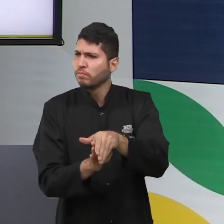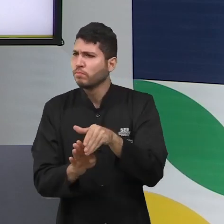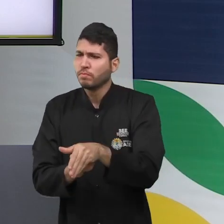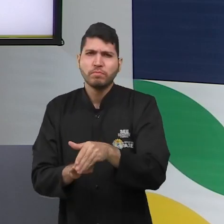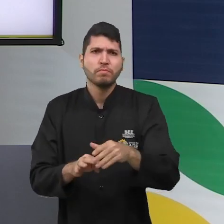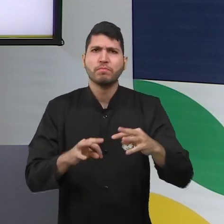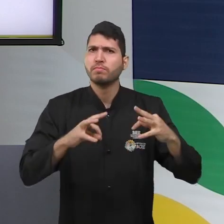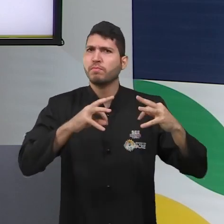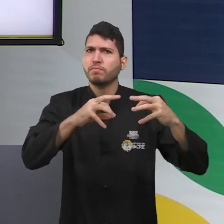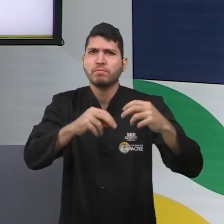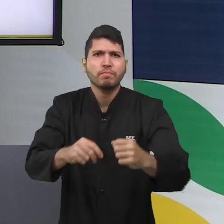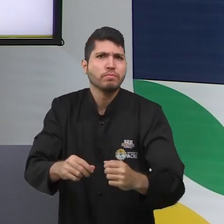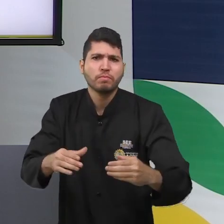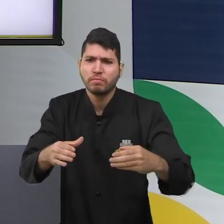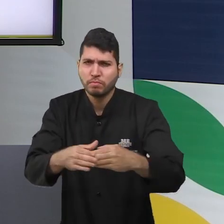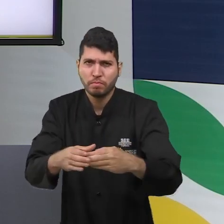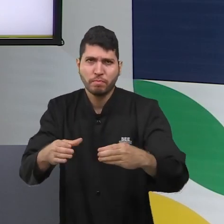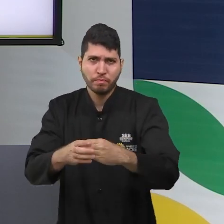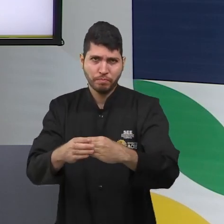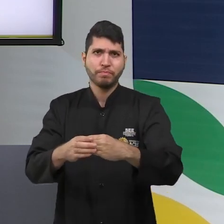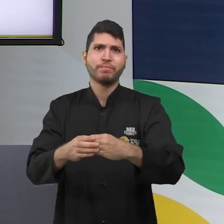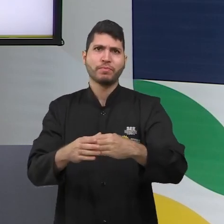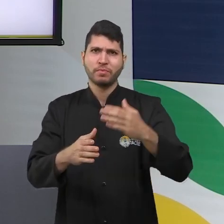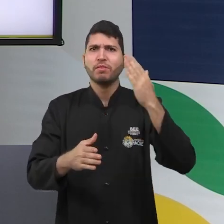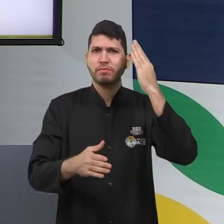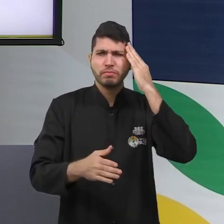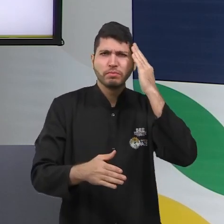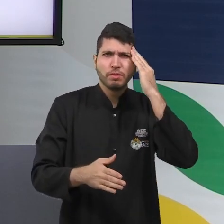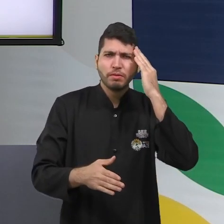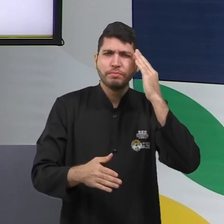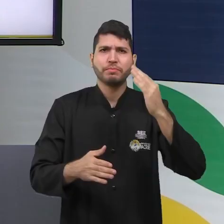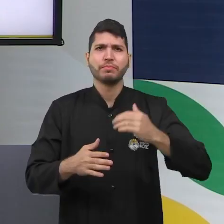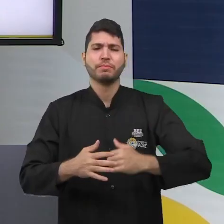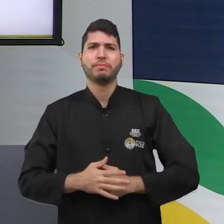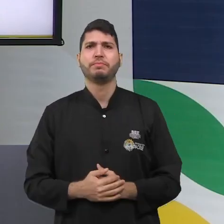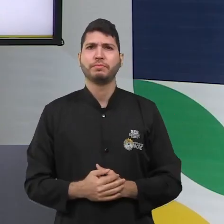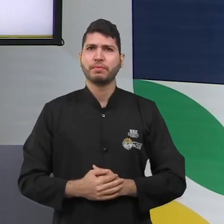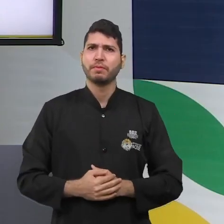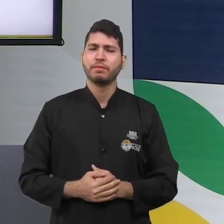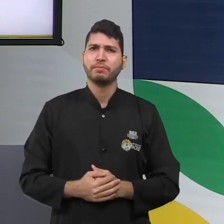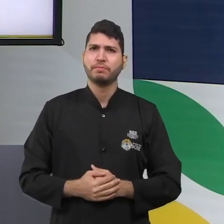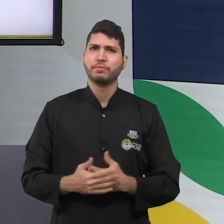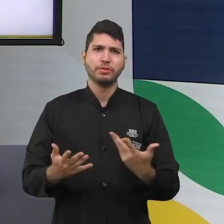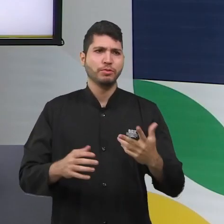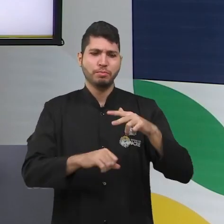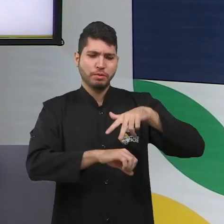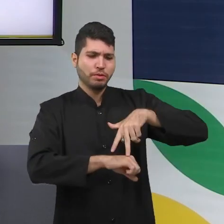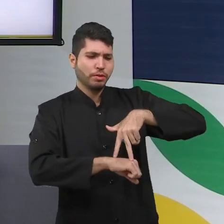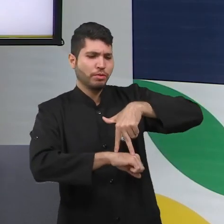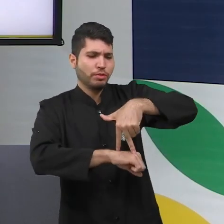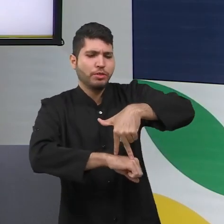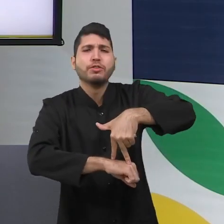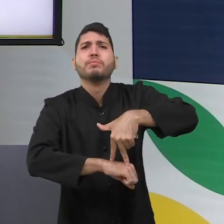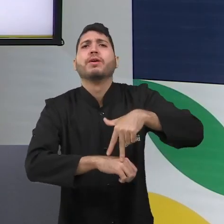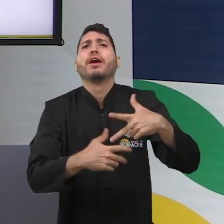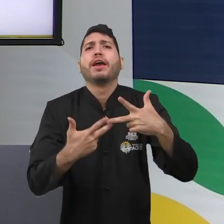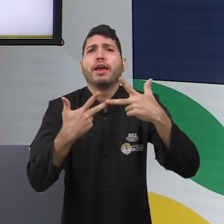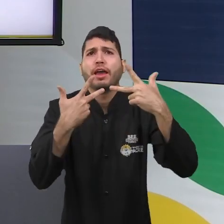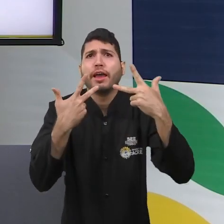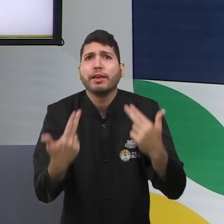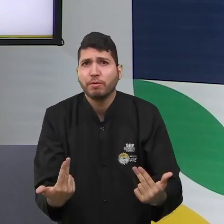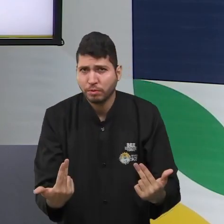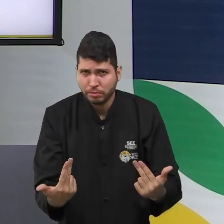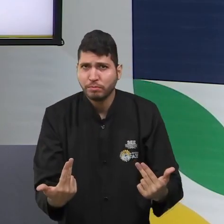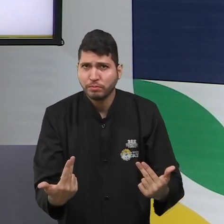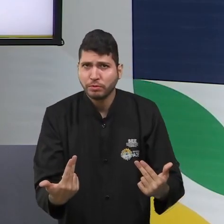aqui, pensando no projeto social, já fazendo uma correlação com aquilo que a gente mencionou anteriormente sobre protagonismo, você é quem deve